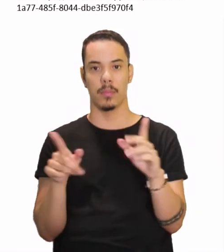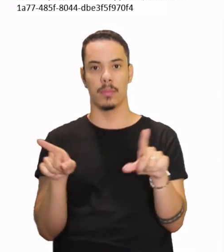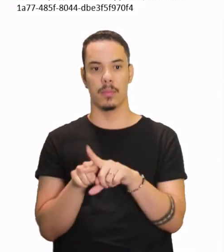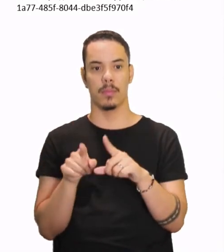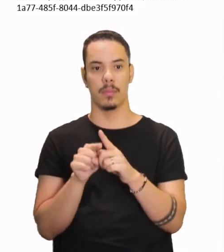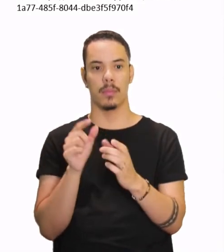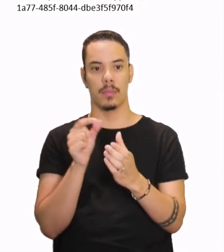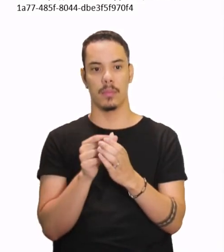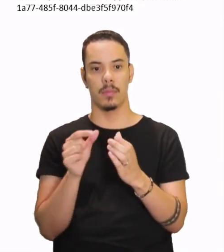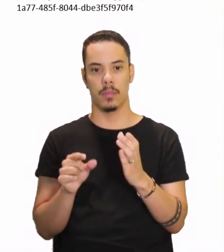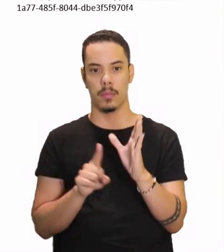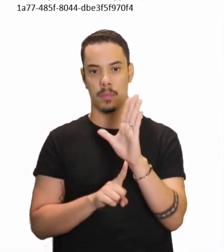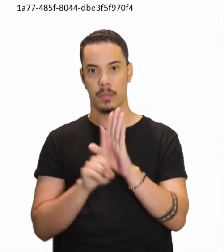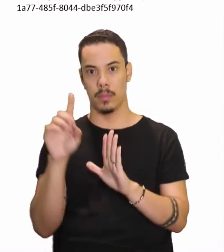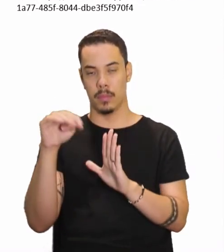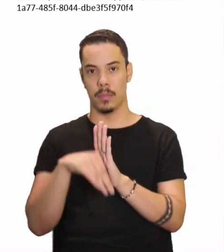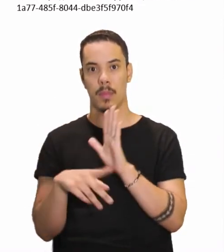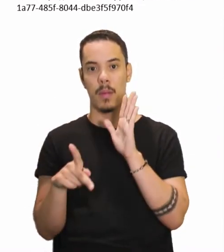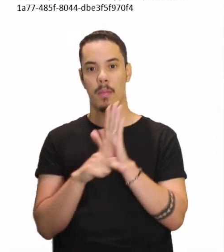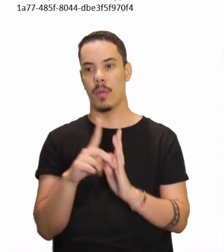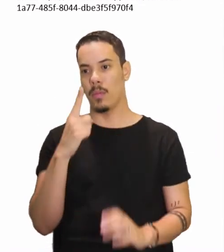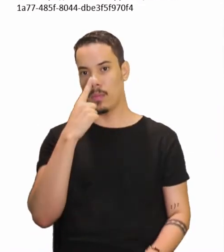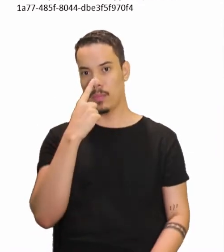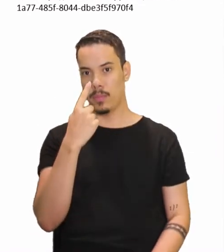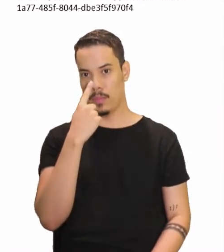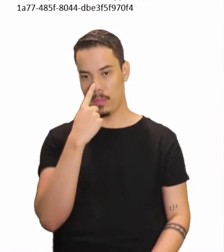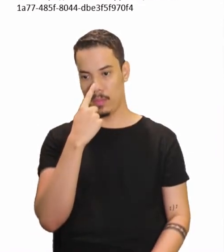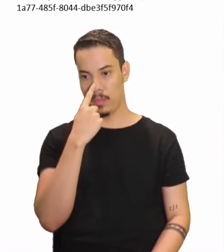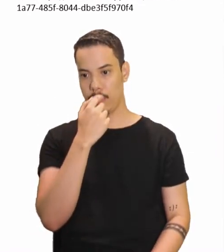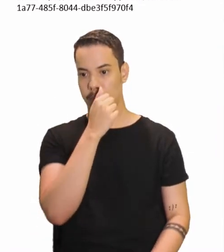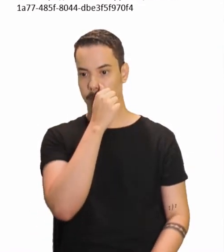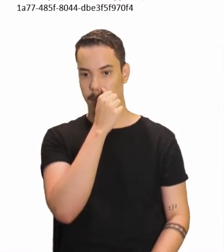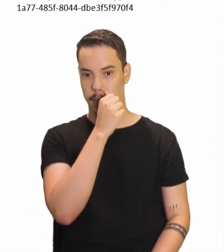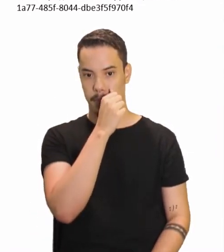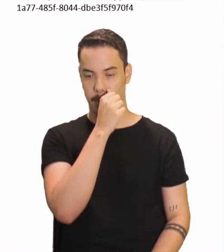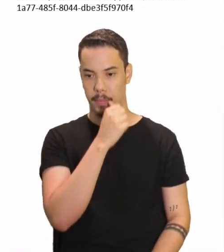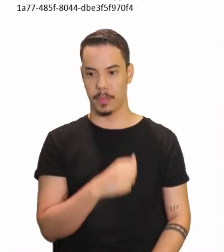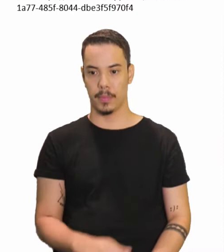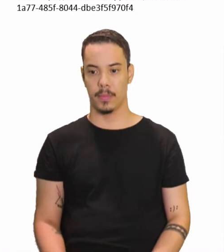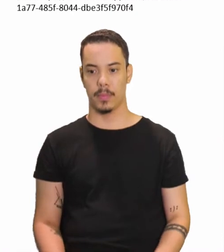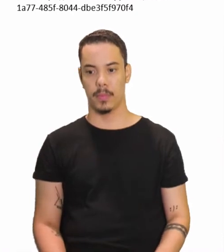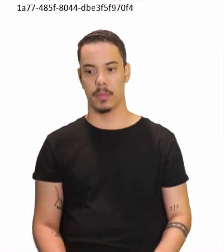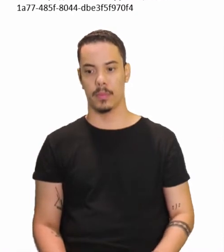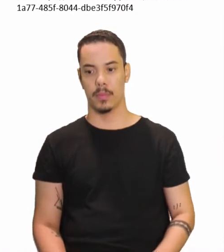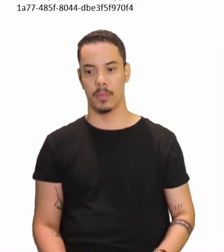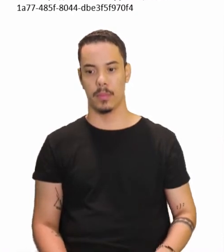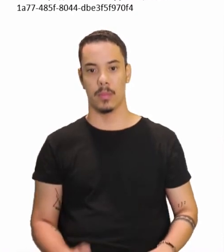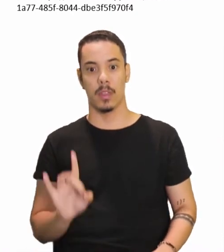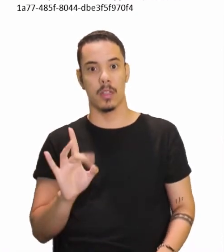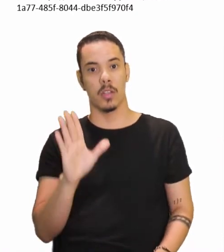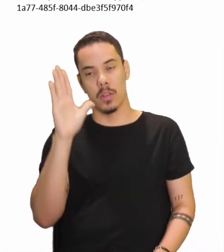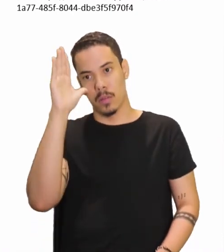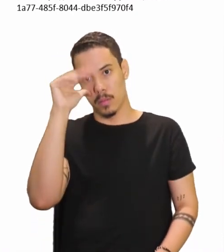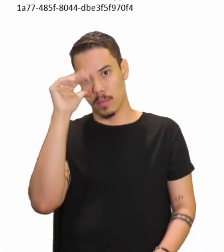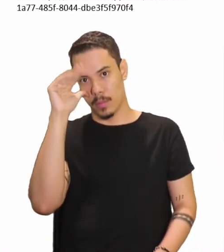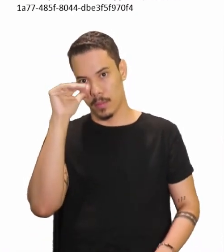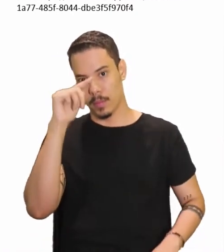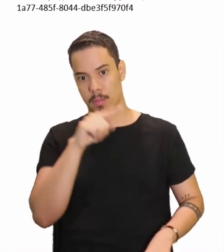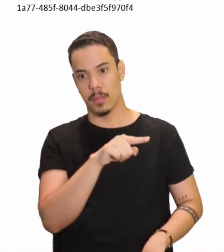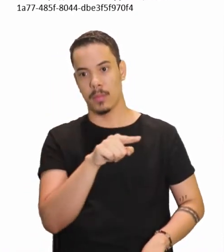ditongos decrescente nasais, certo? E aqui é uma curiosidade para vocês. Nós